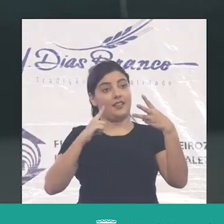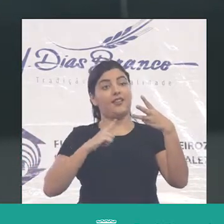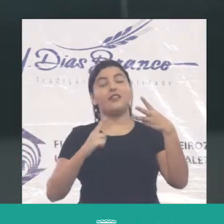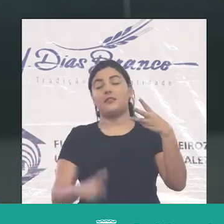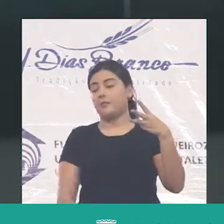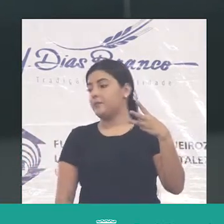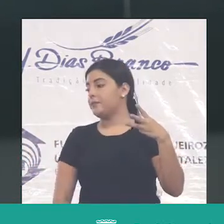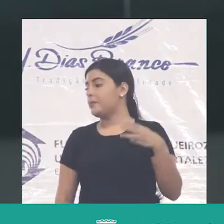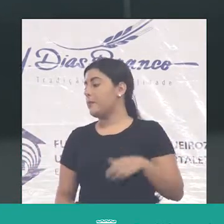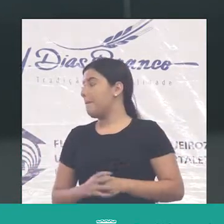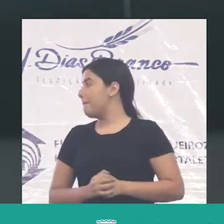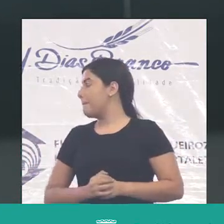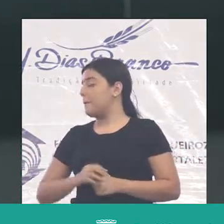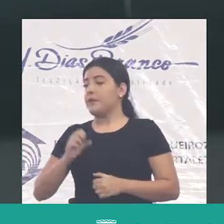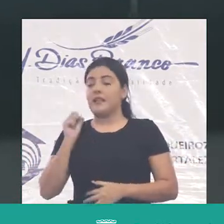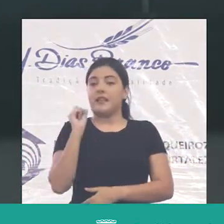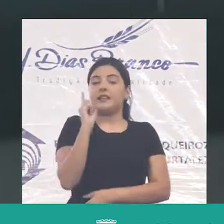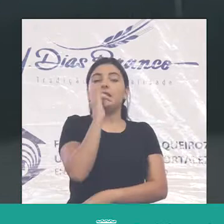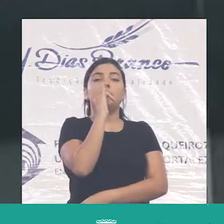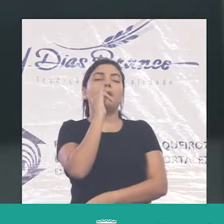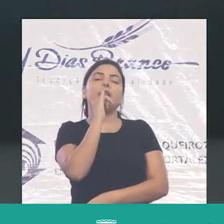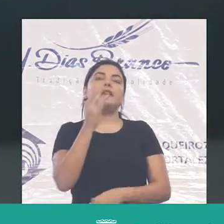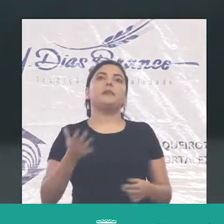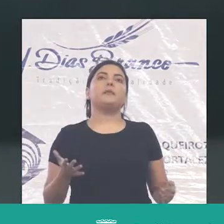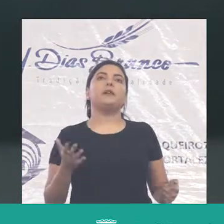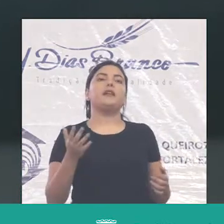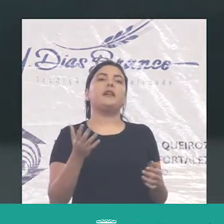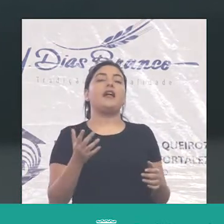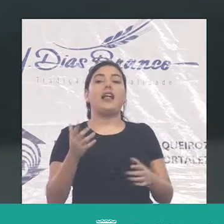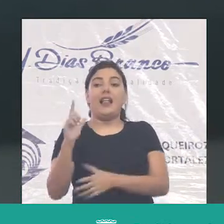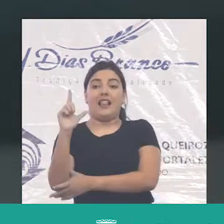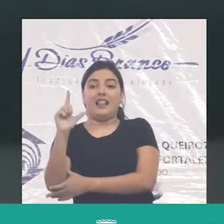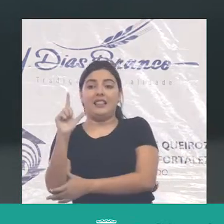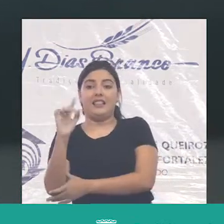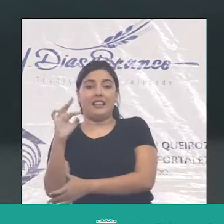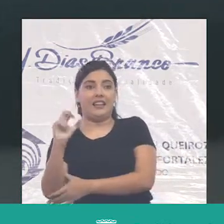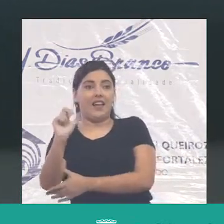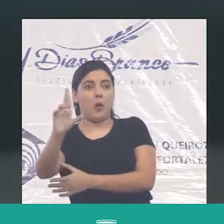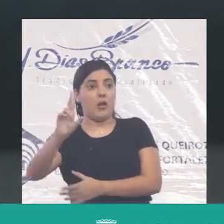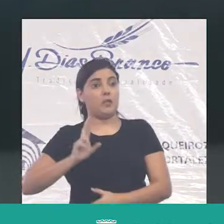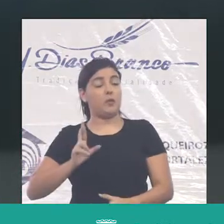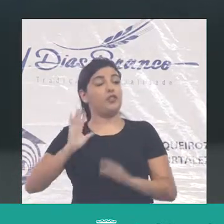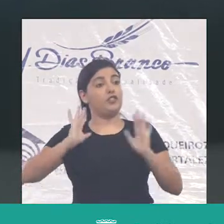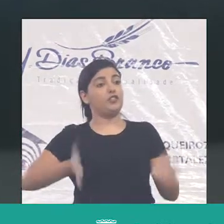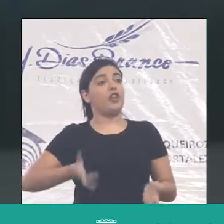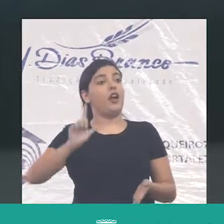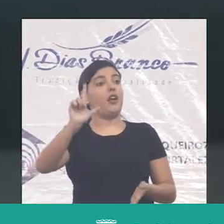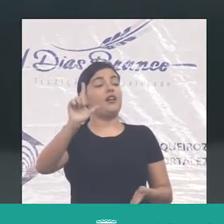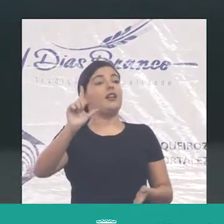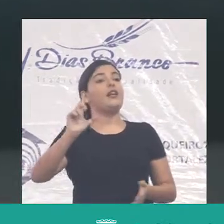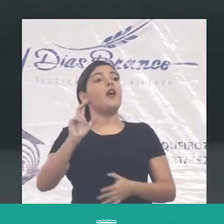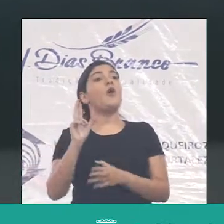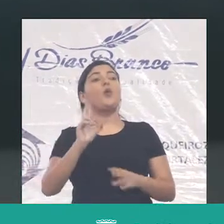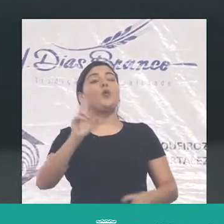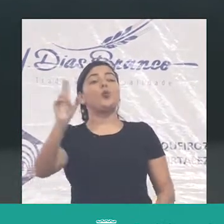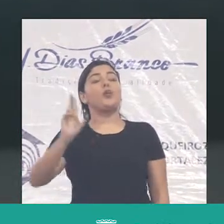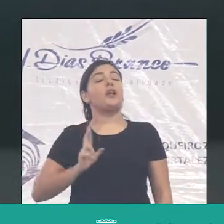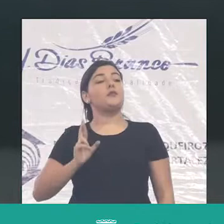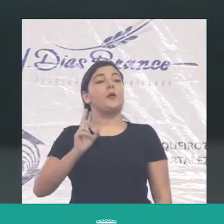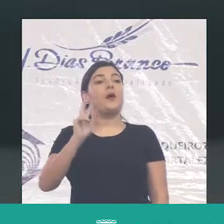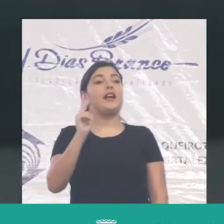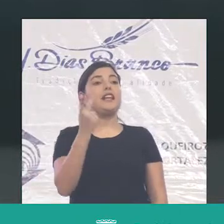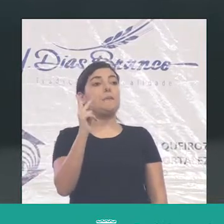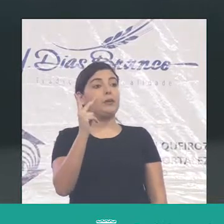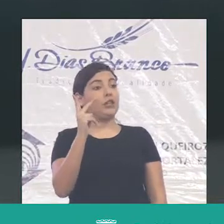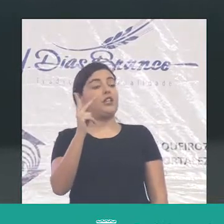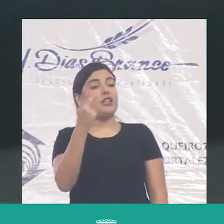catetos. Mas se ele me desse, por exemplo, a lateral, ele estaria me dando a hipotenusa, não é isso?